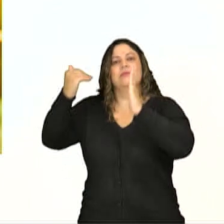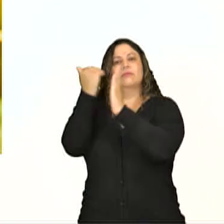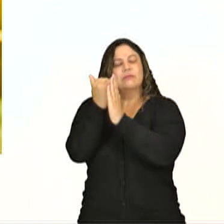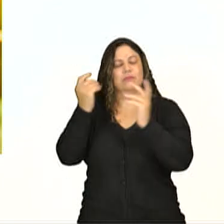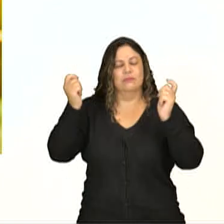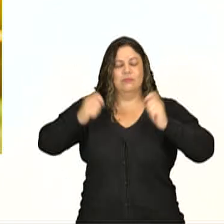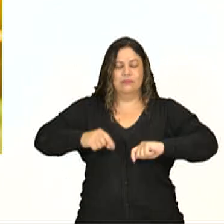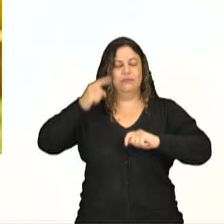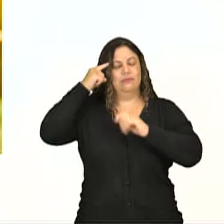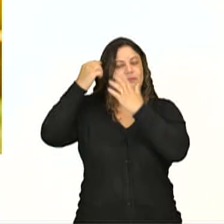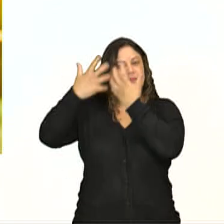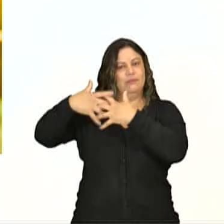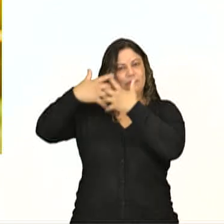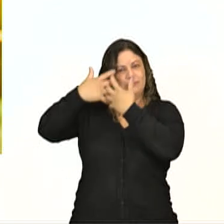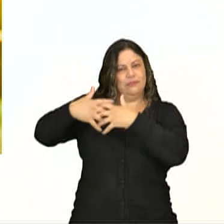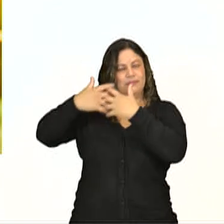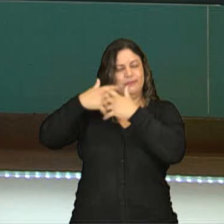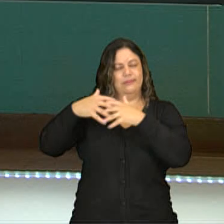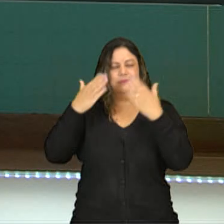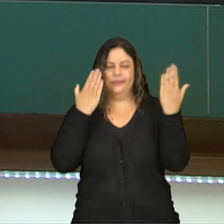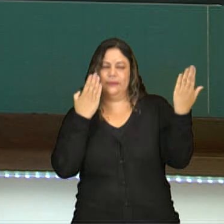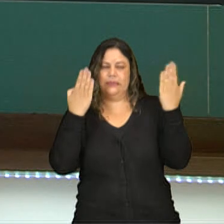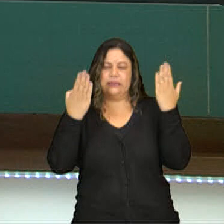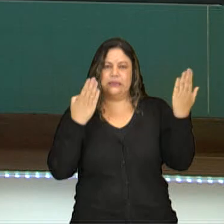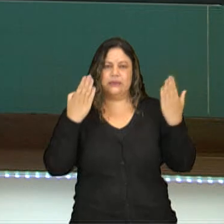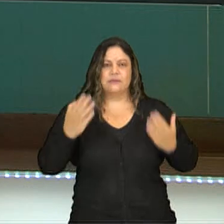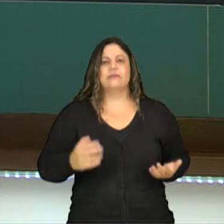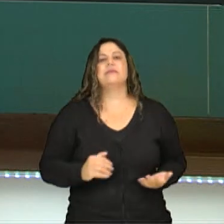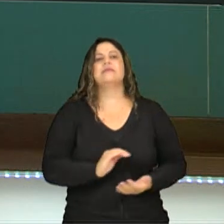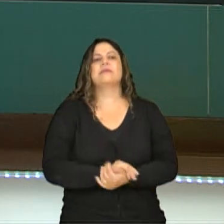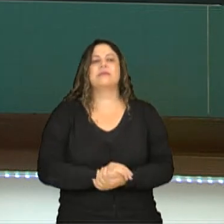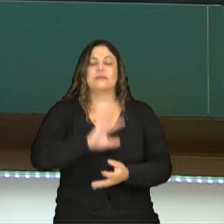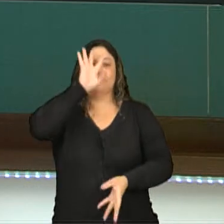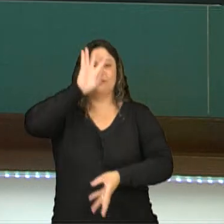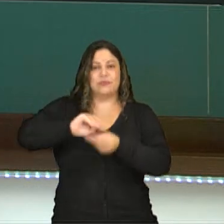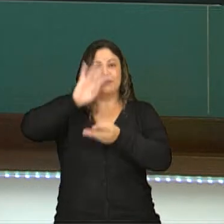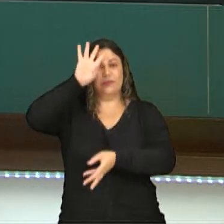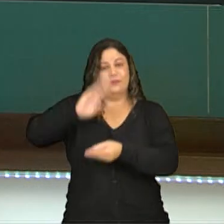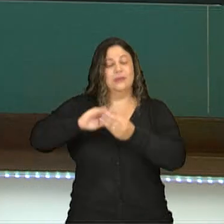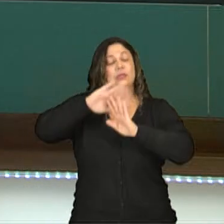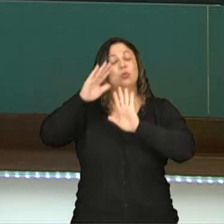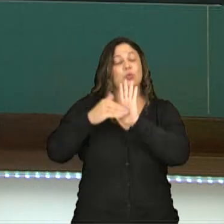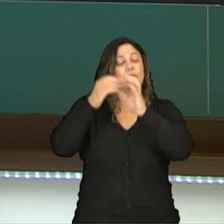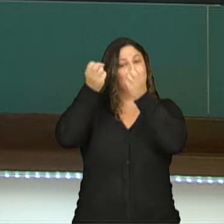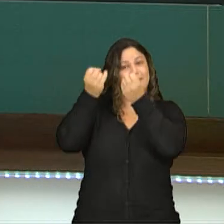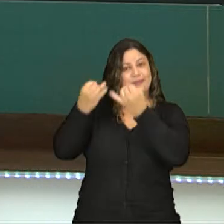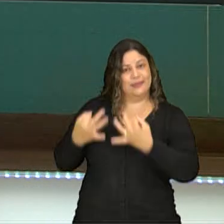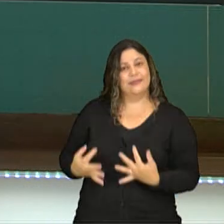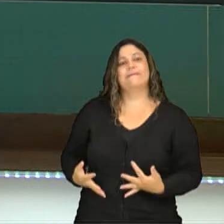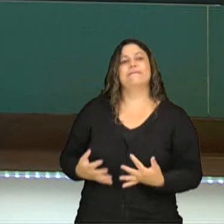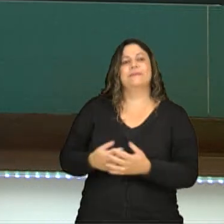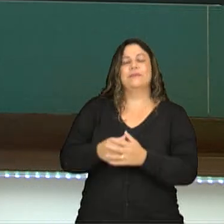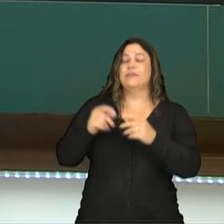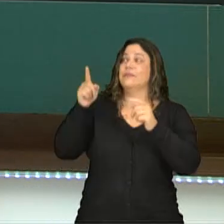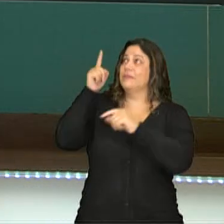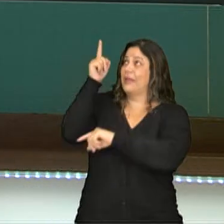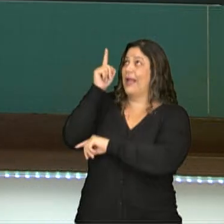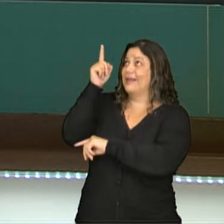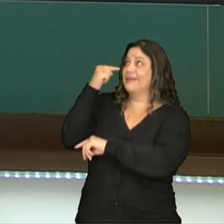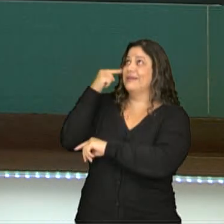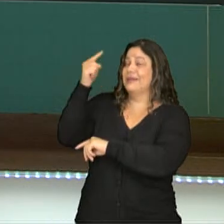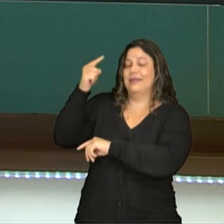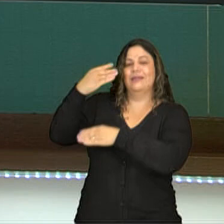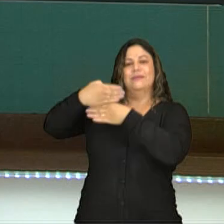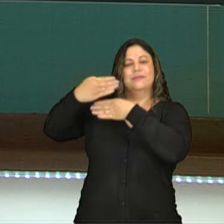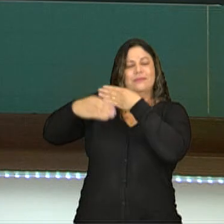e psicológicos. Tá? Então, resumindo tudo o que a gente falou, a gente pode estar aqui nesse slide, tá? A gente pode